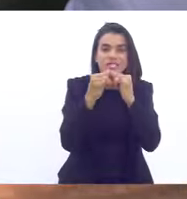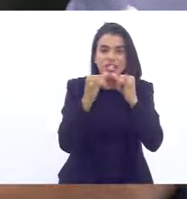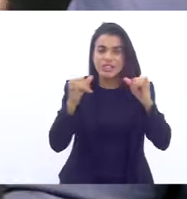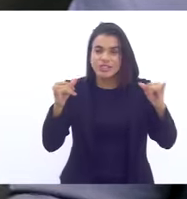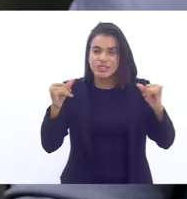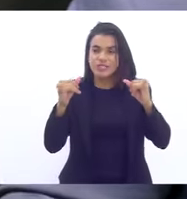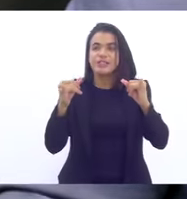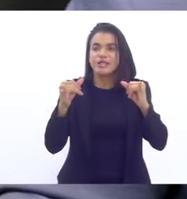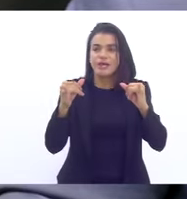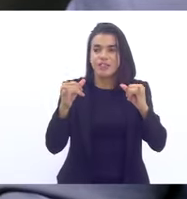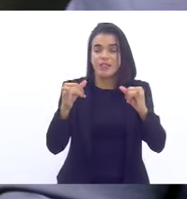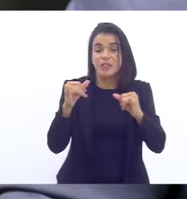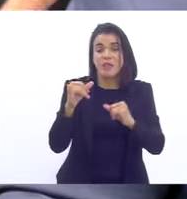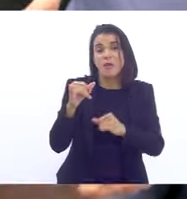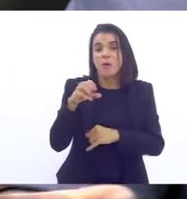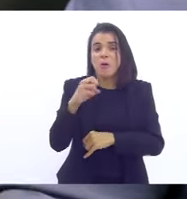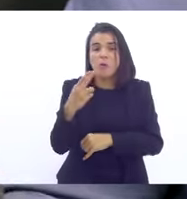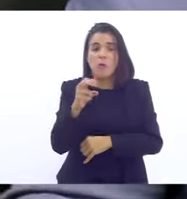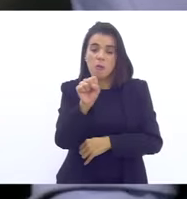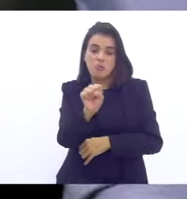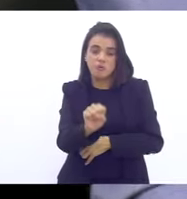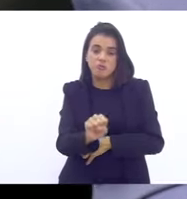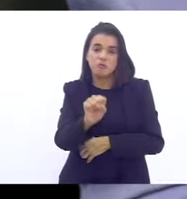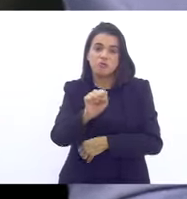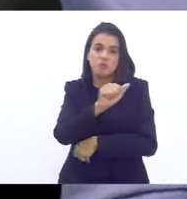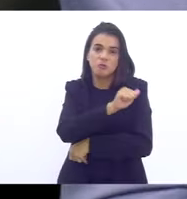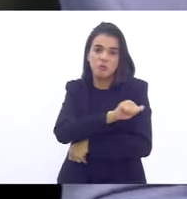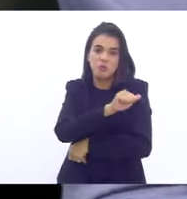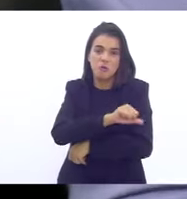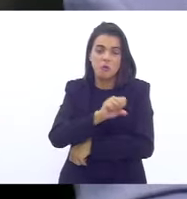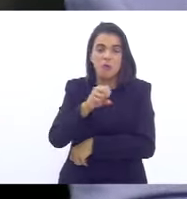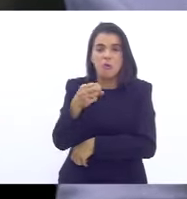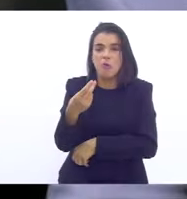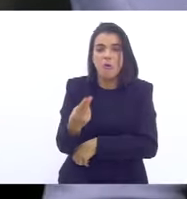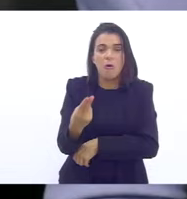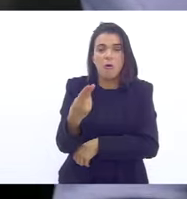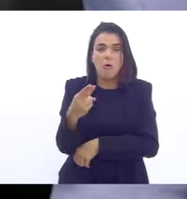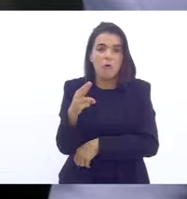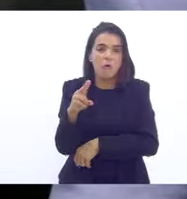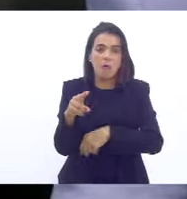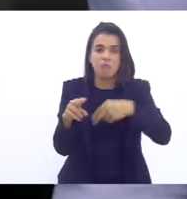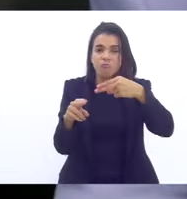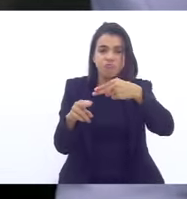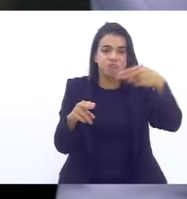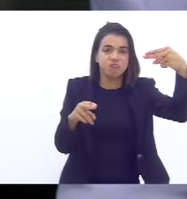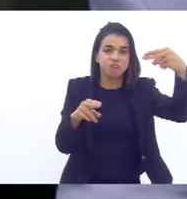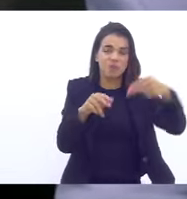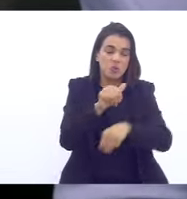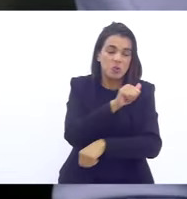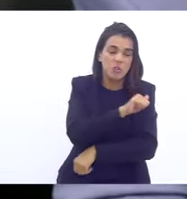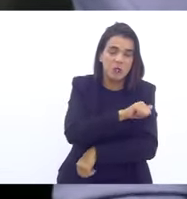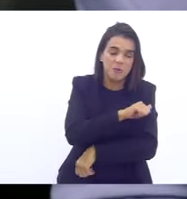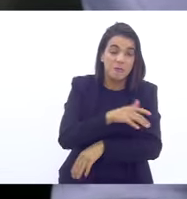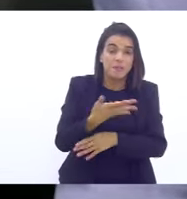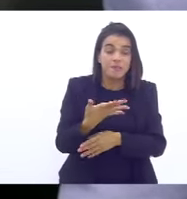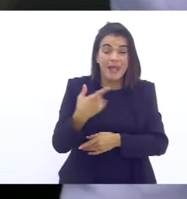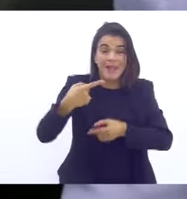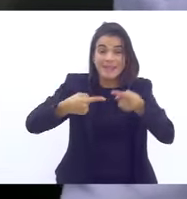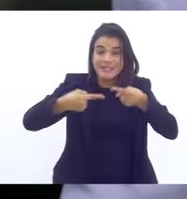lá para o Sul Fluminense, no cluster automotivo, seja lá para Copapa, lá em Pado, seja... Essa